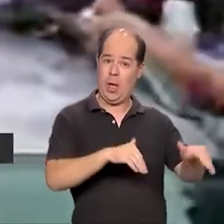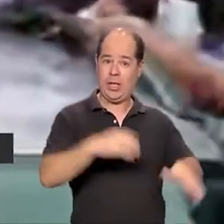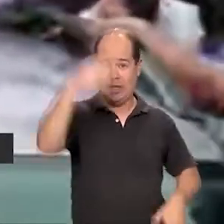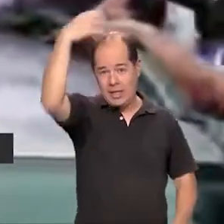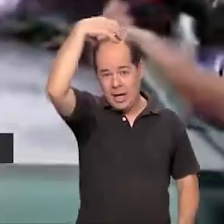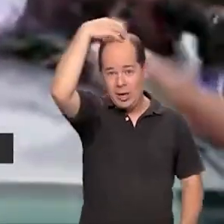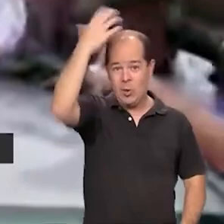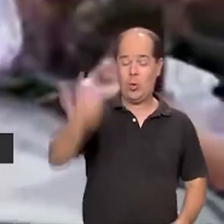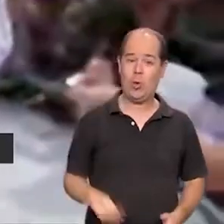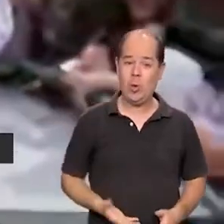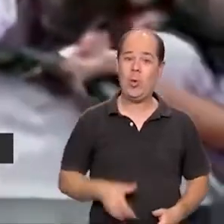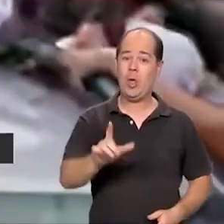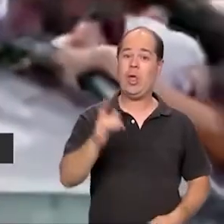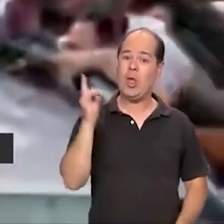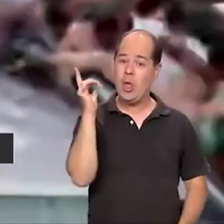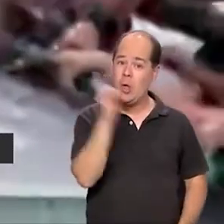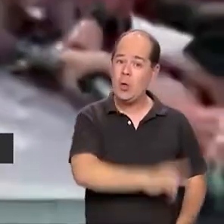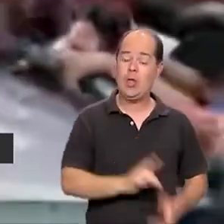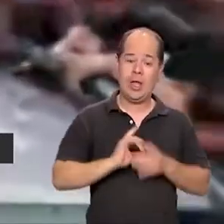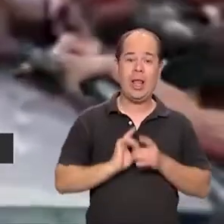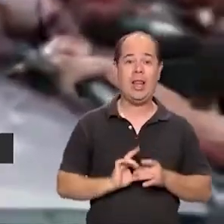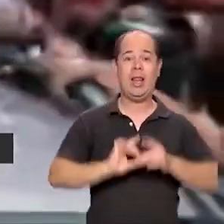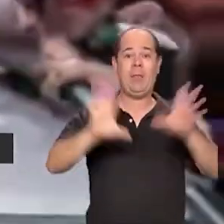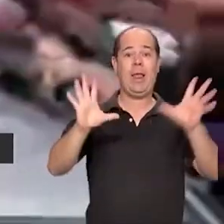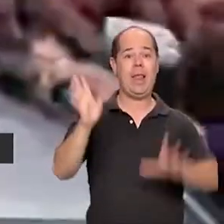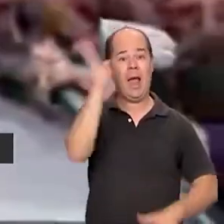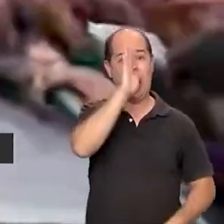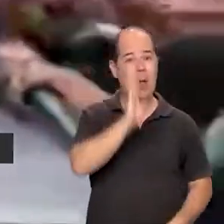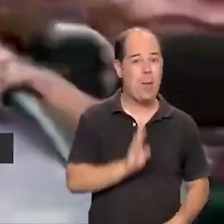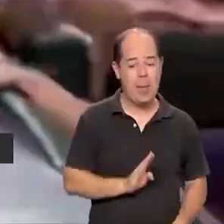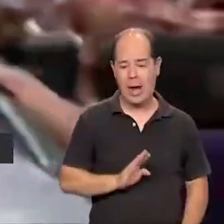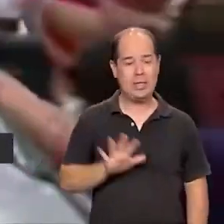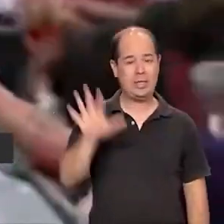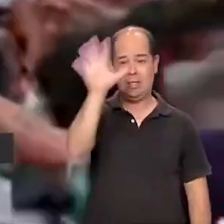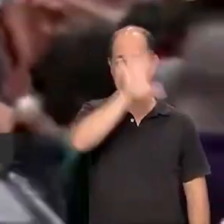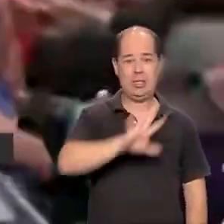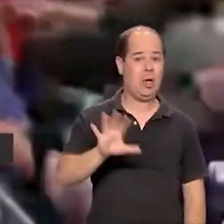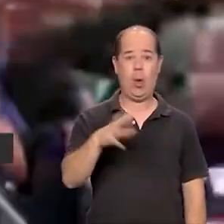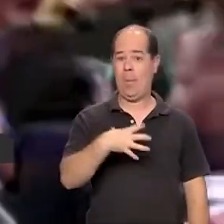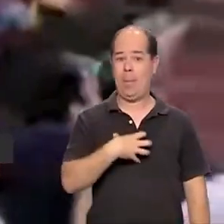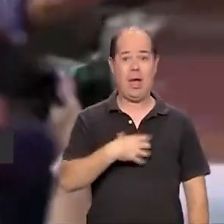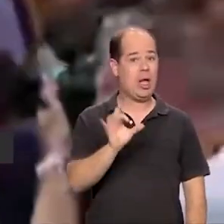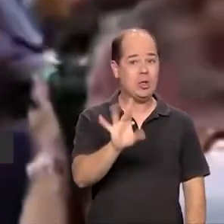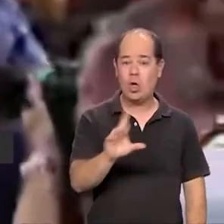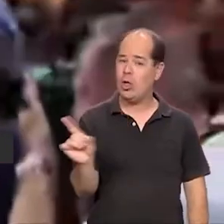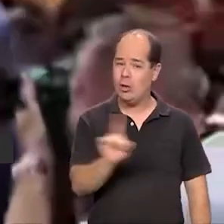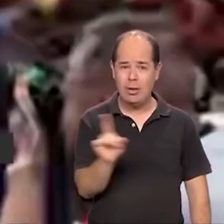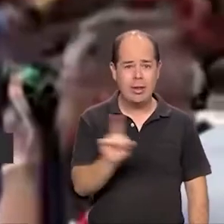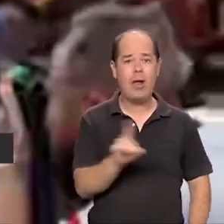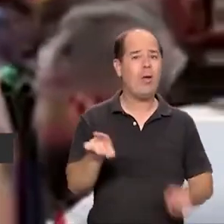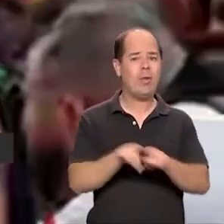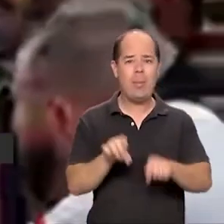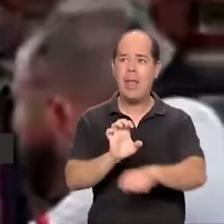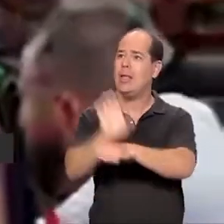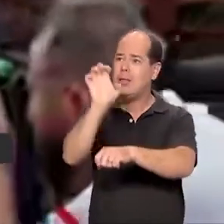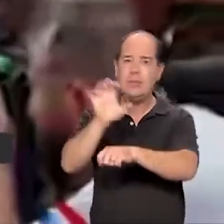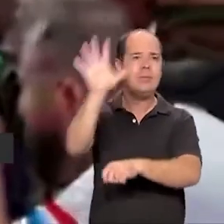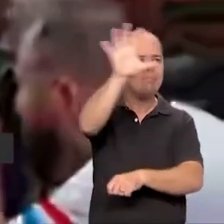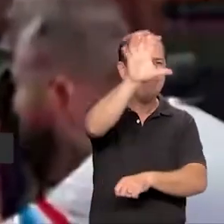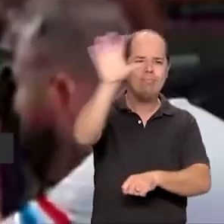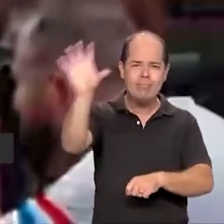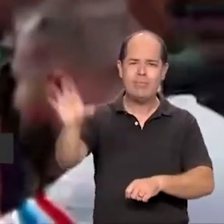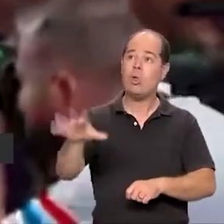finalmente, consolidar a independência do Brasil, não só na Bahia, mas também em outros estados